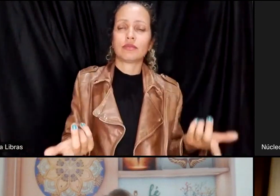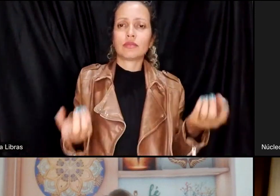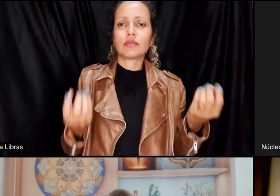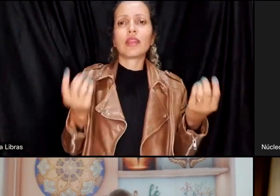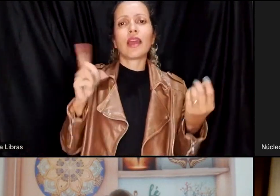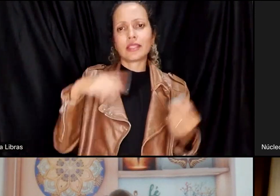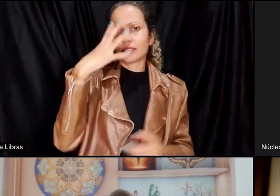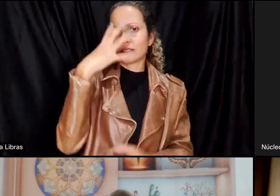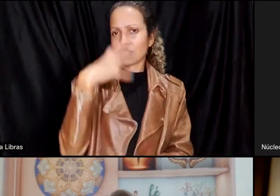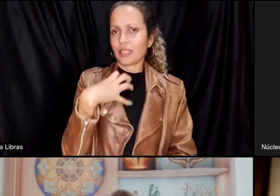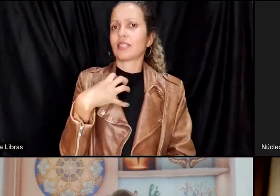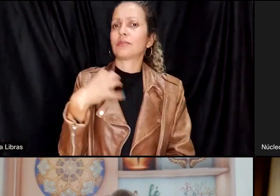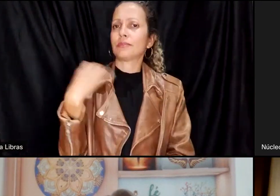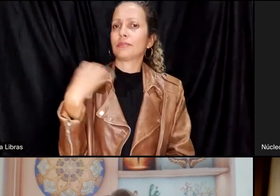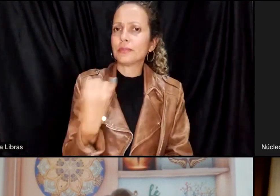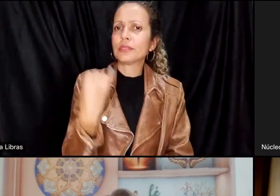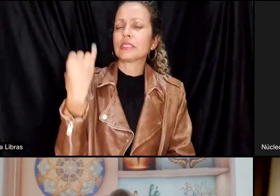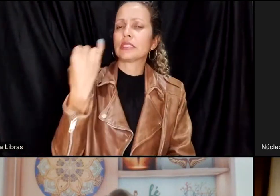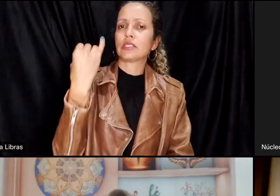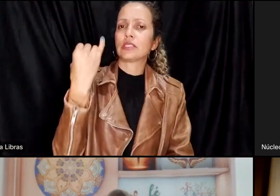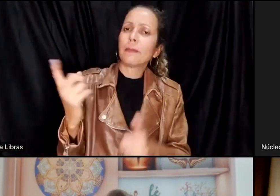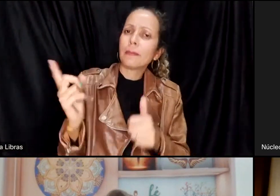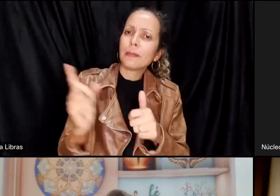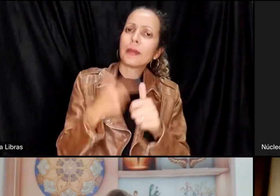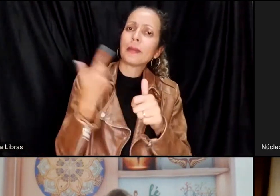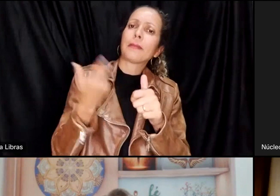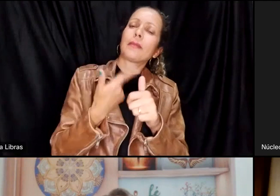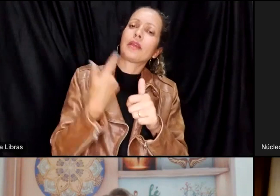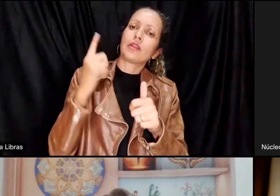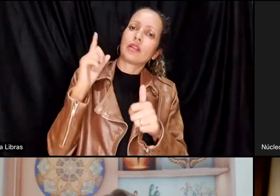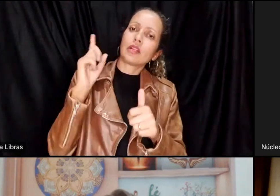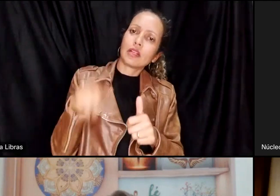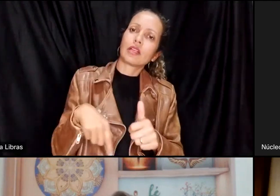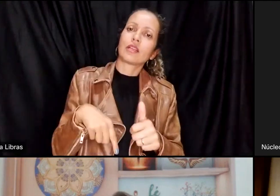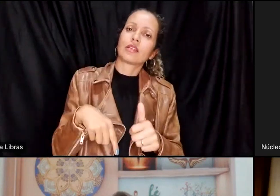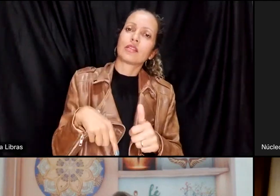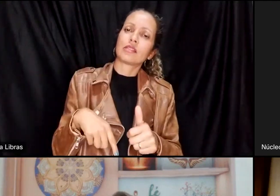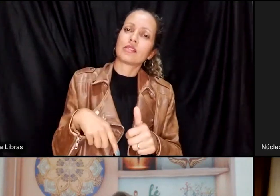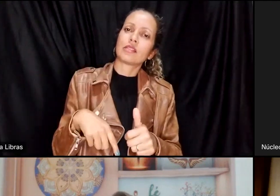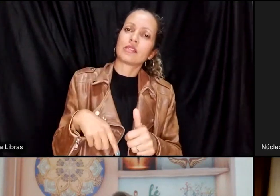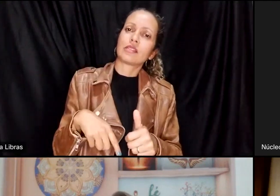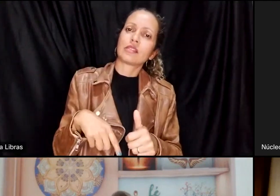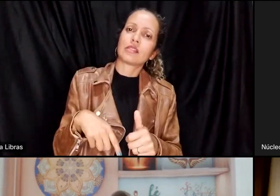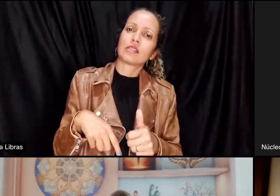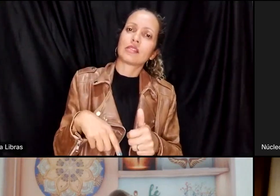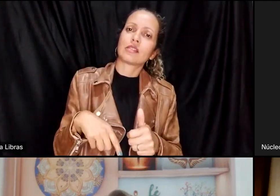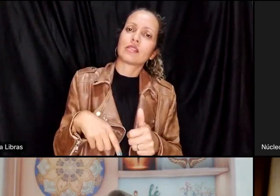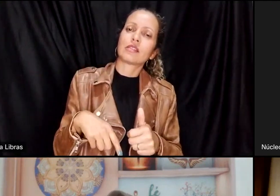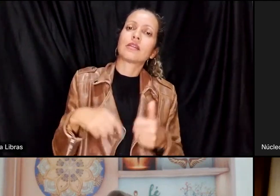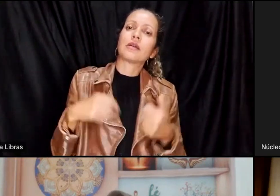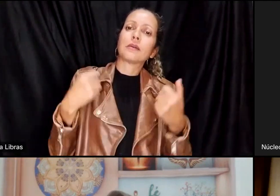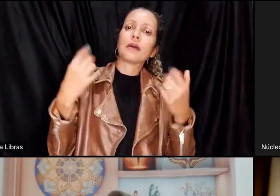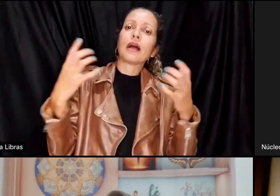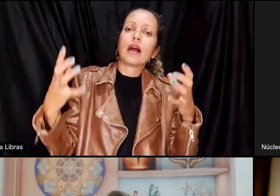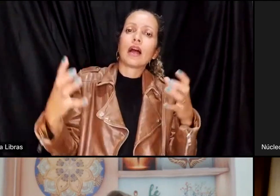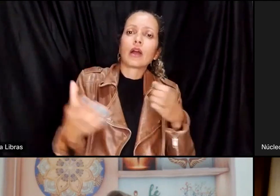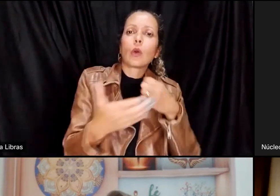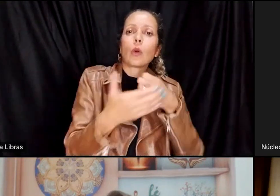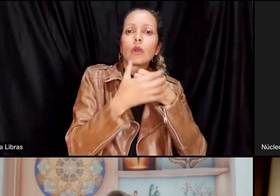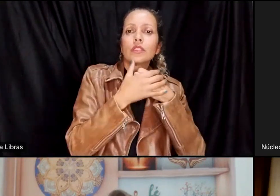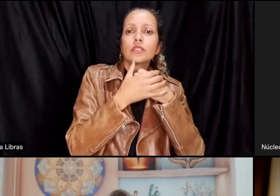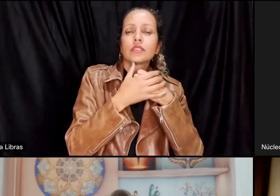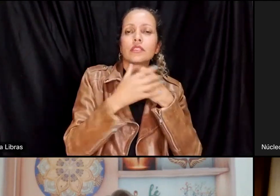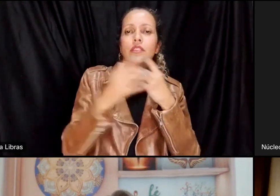lugar que essa criança precisa ser acolhida é onde? Na família. família.